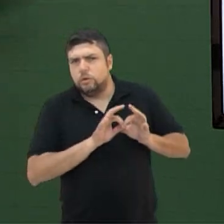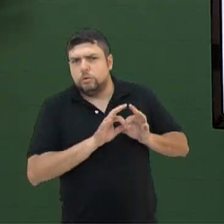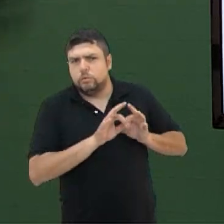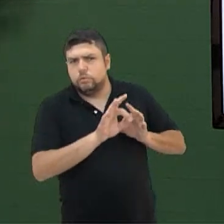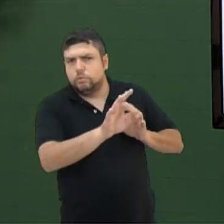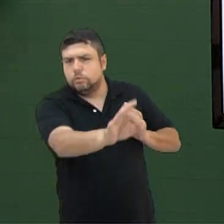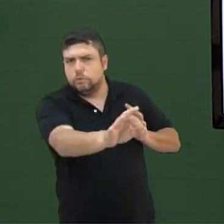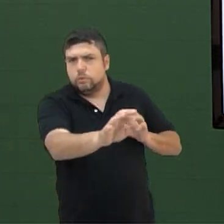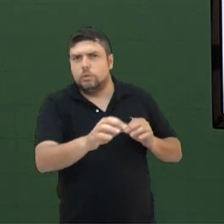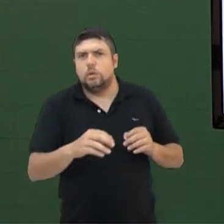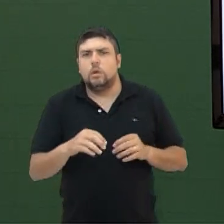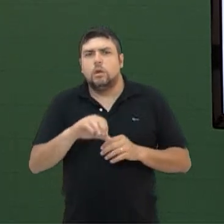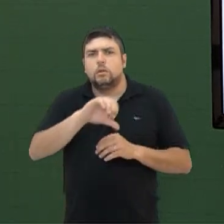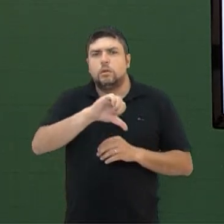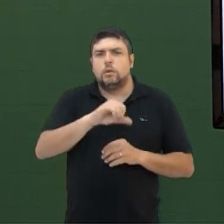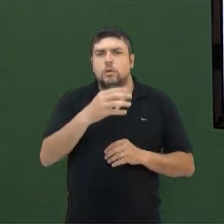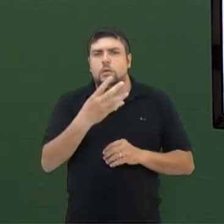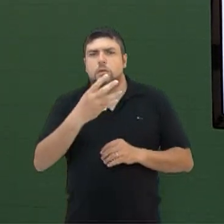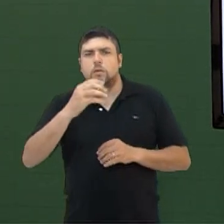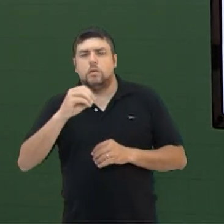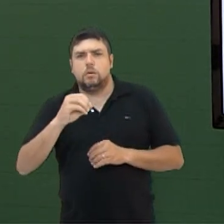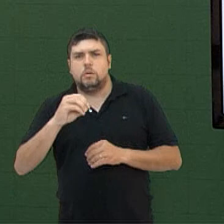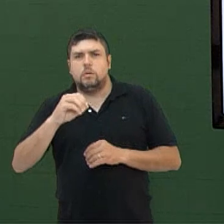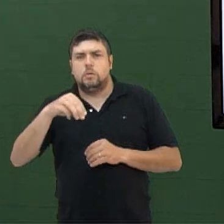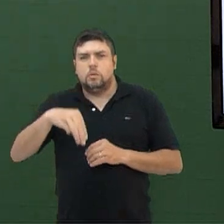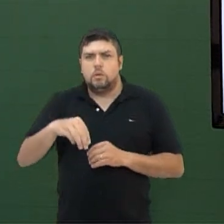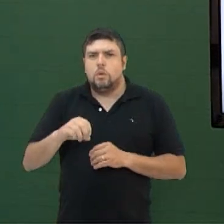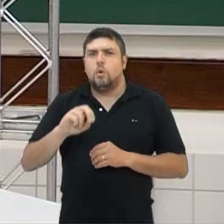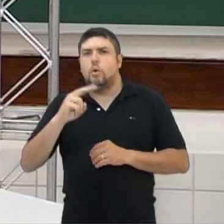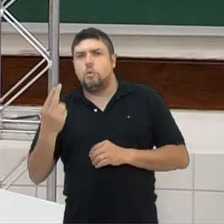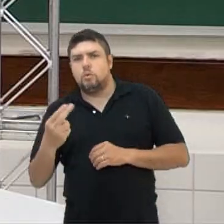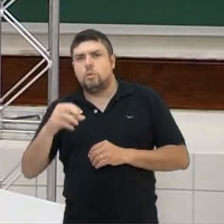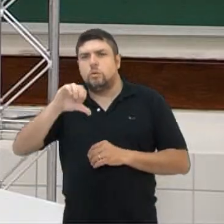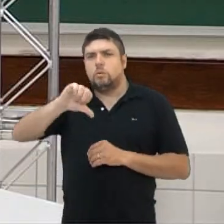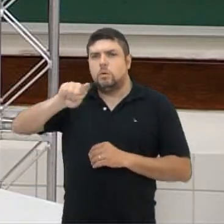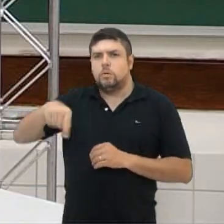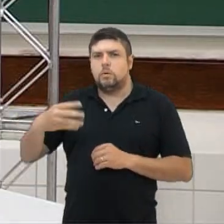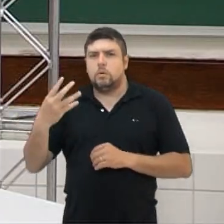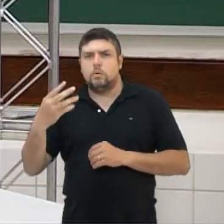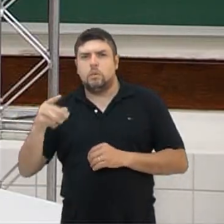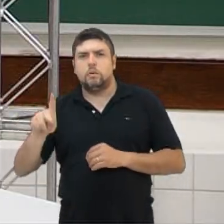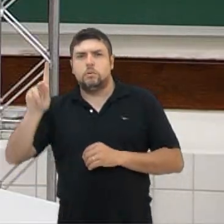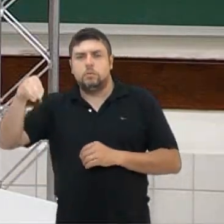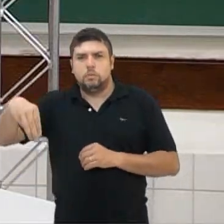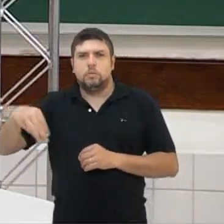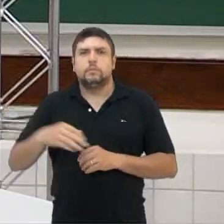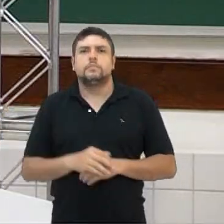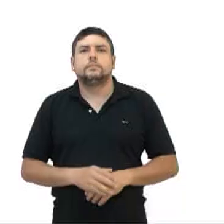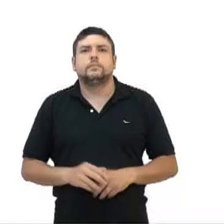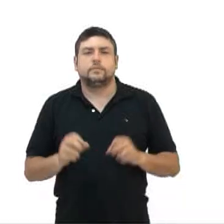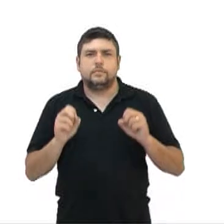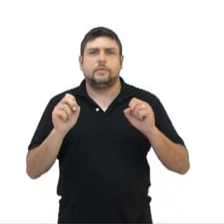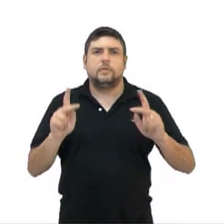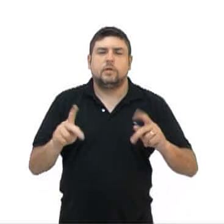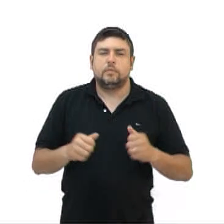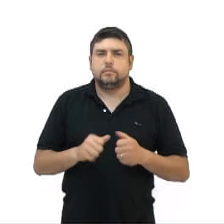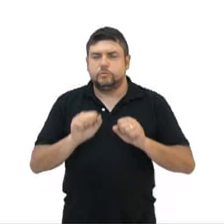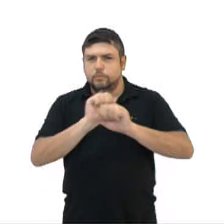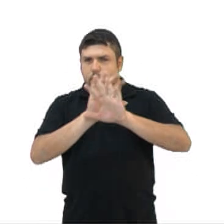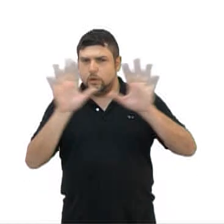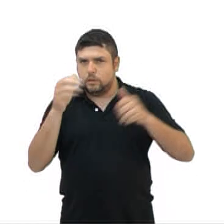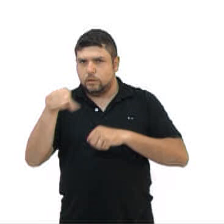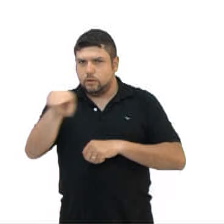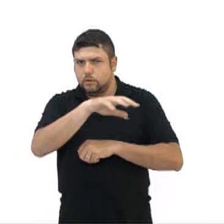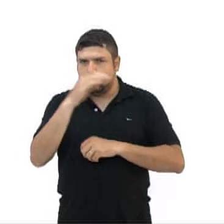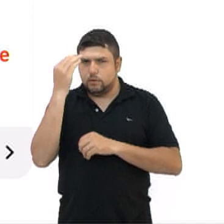de 940 metros ou 9,4 quilômetros, certo? Espero que tenha ficado claro, deixei resolvido aqui no slide para